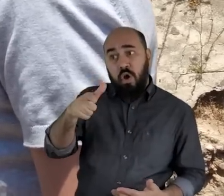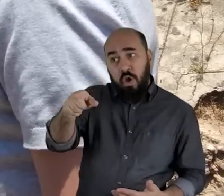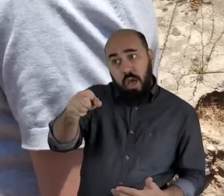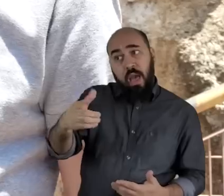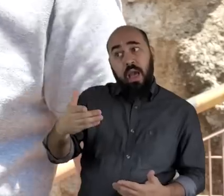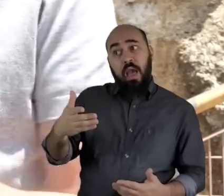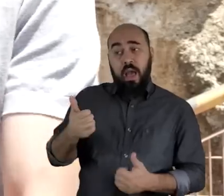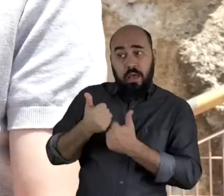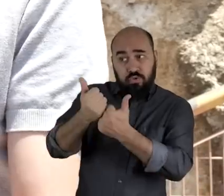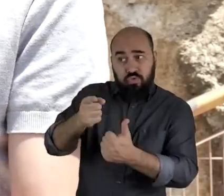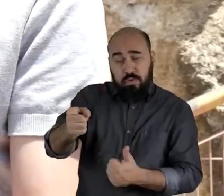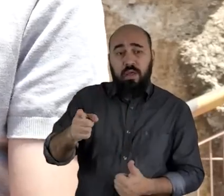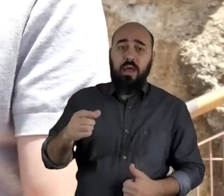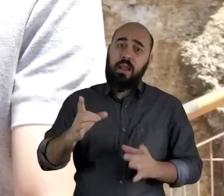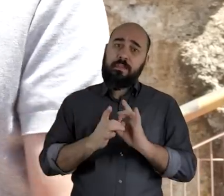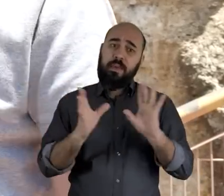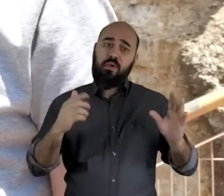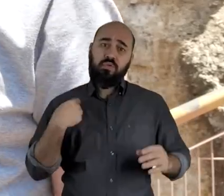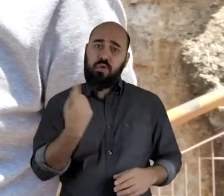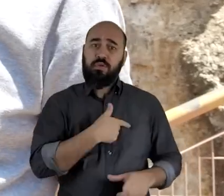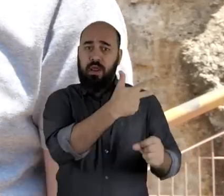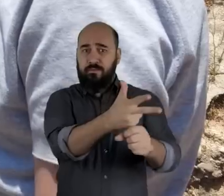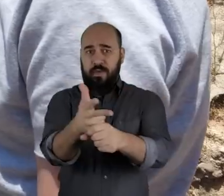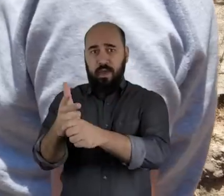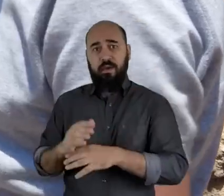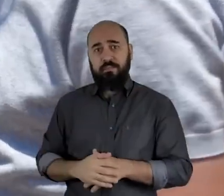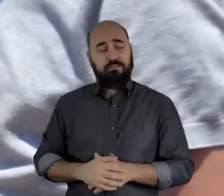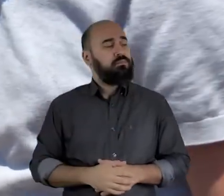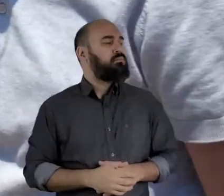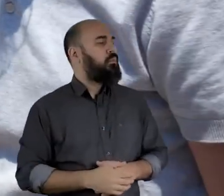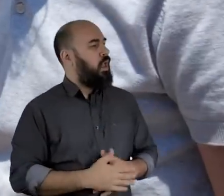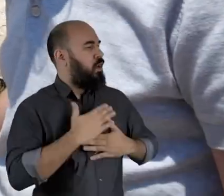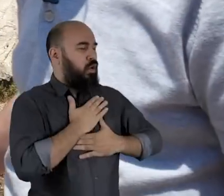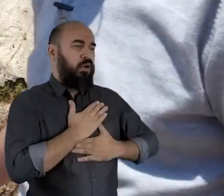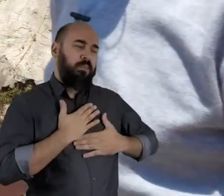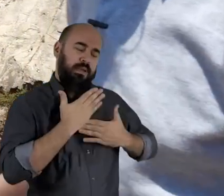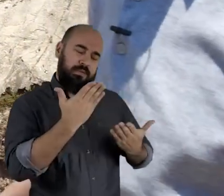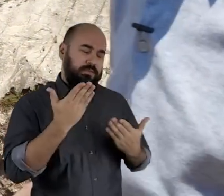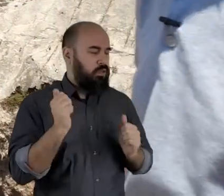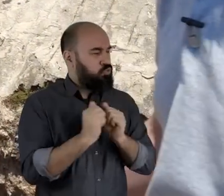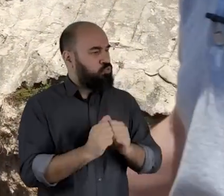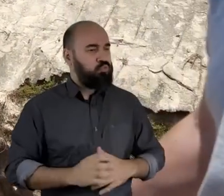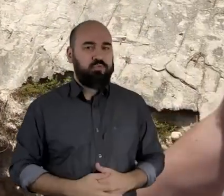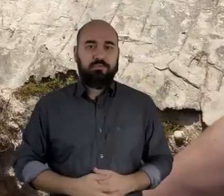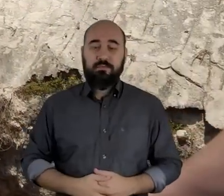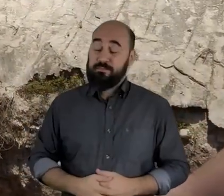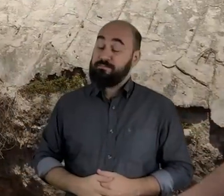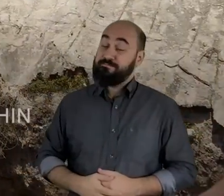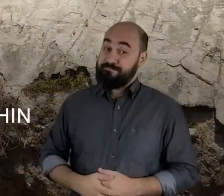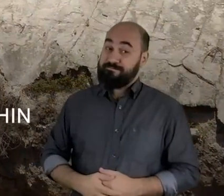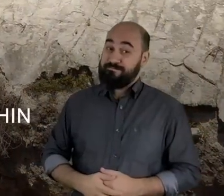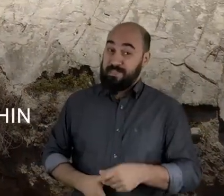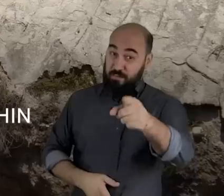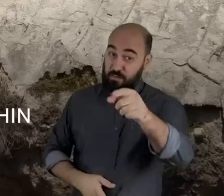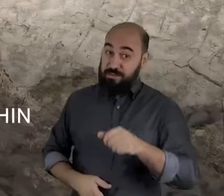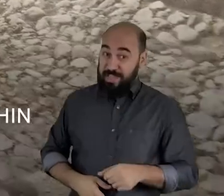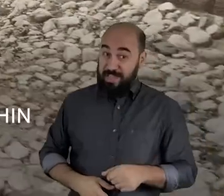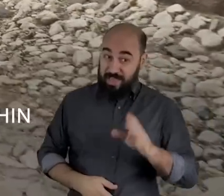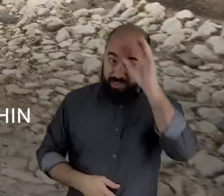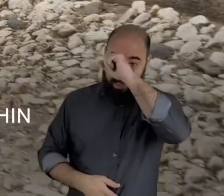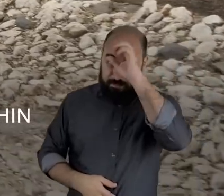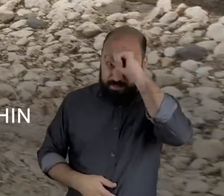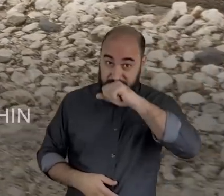pessoalmente algum dia. Muito obrigado por vir. Foi um prazer. E você que ficou com a gente no programa Evidências, aprendeu muita coisa sobre a história